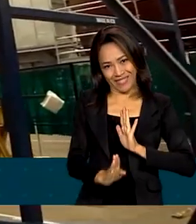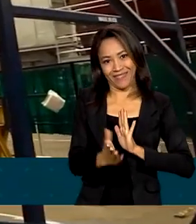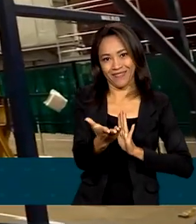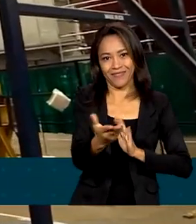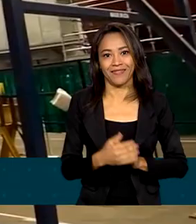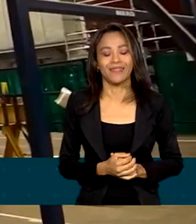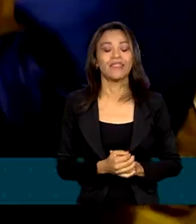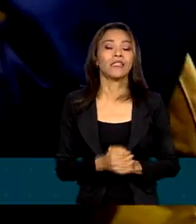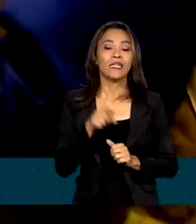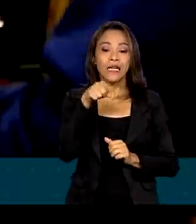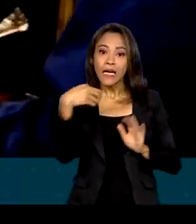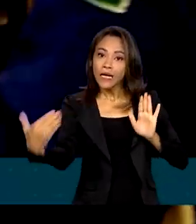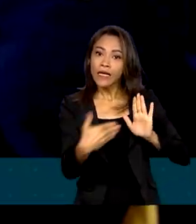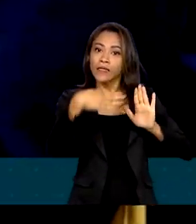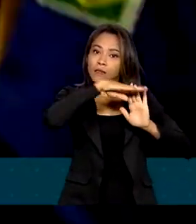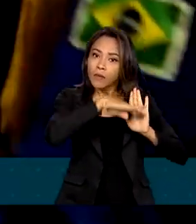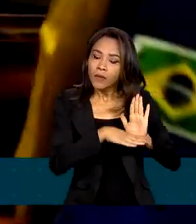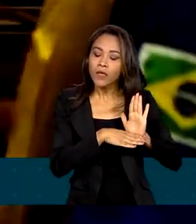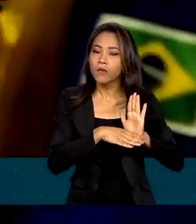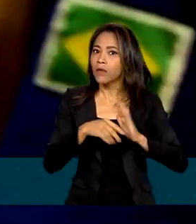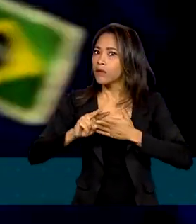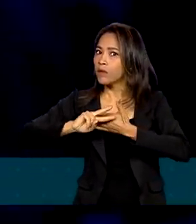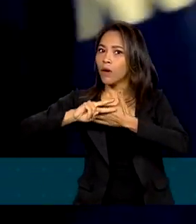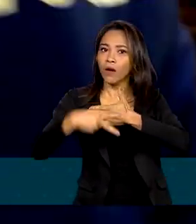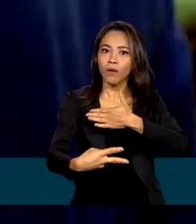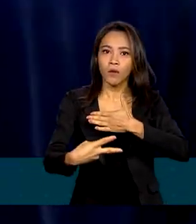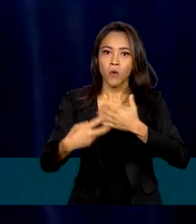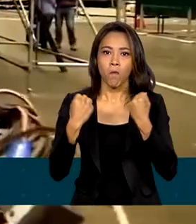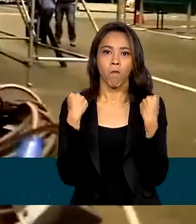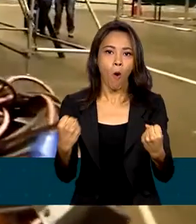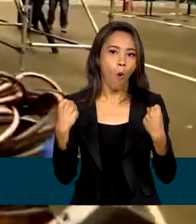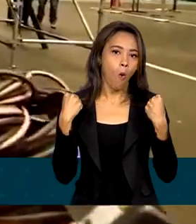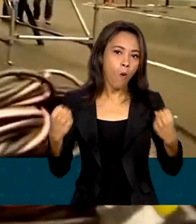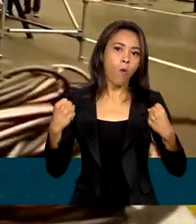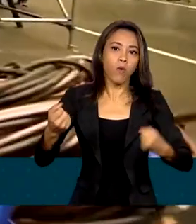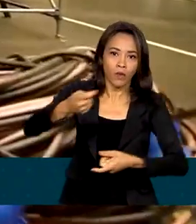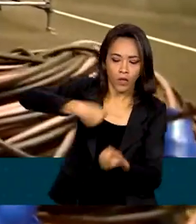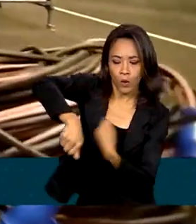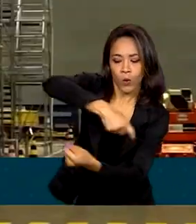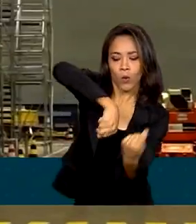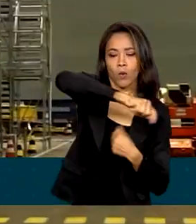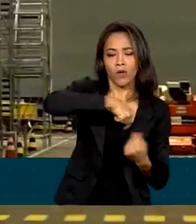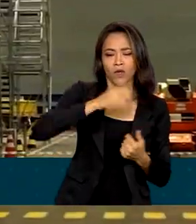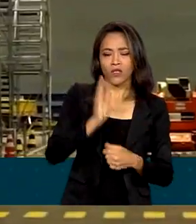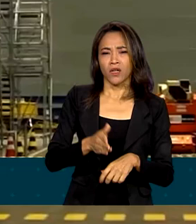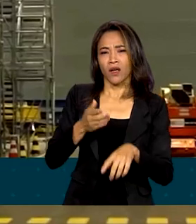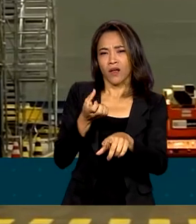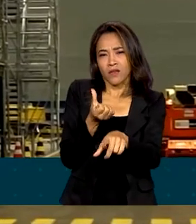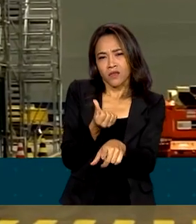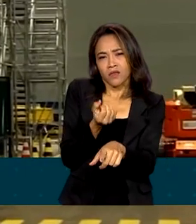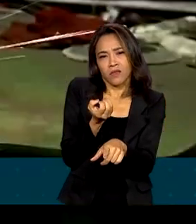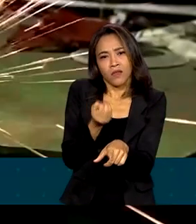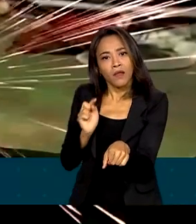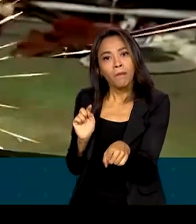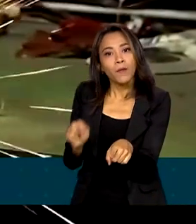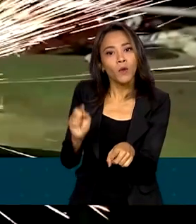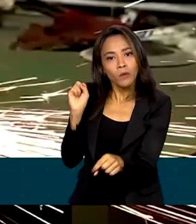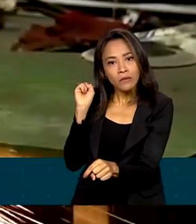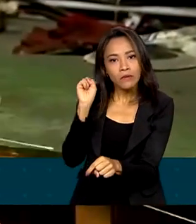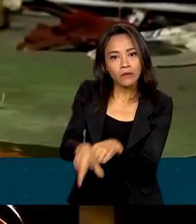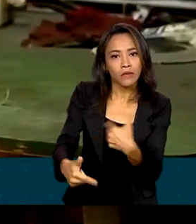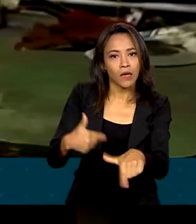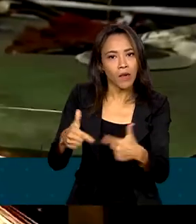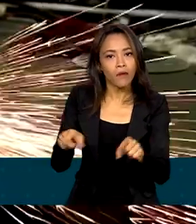disso, o programa tem um impacto significativo na economia, já tendo gerado mais de 60 mil empregos diretos